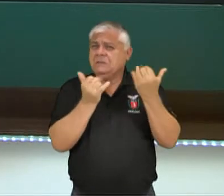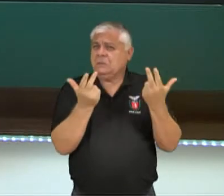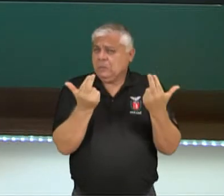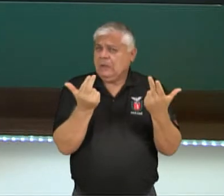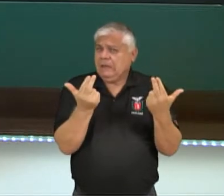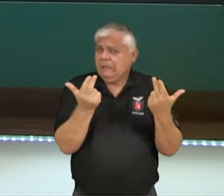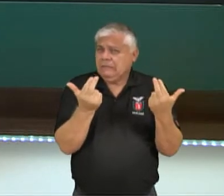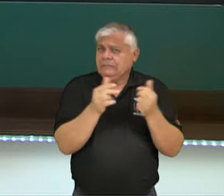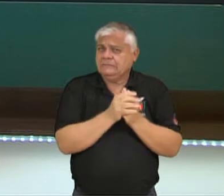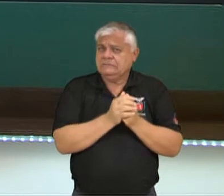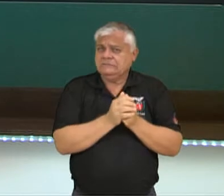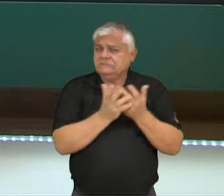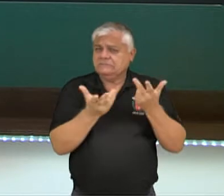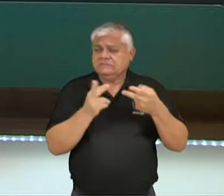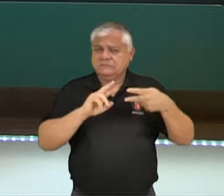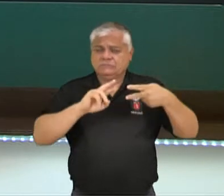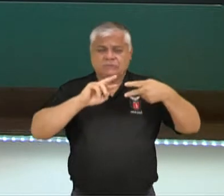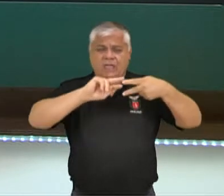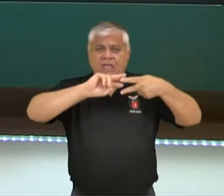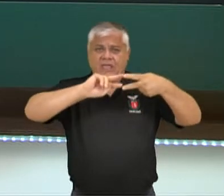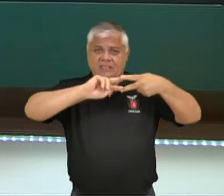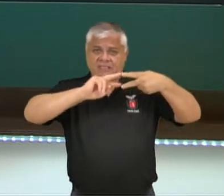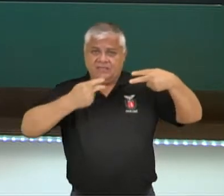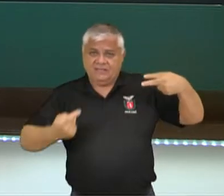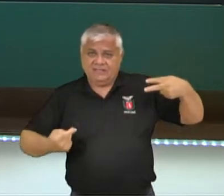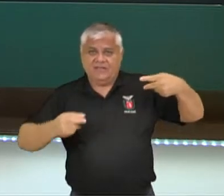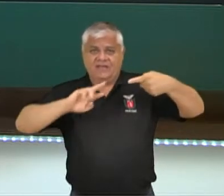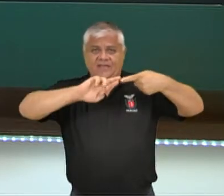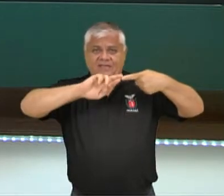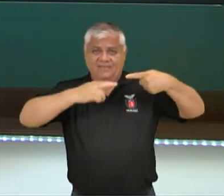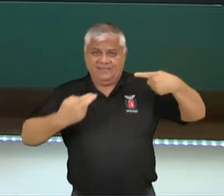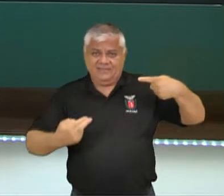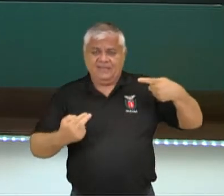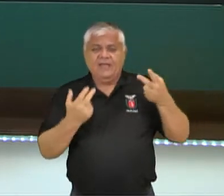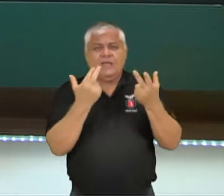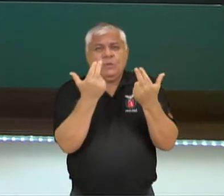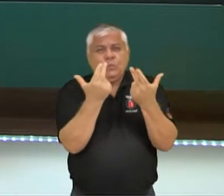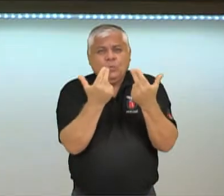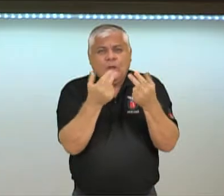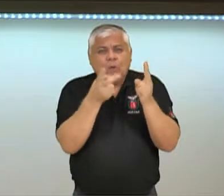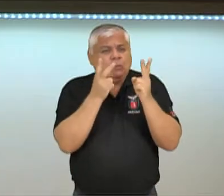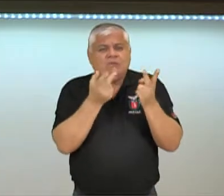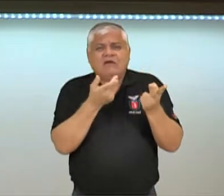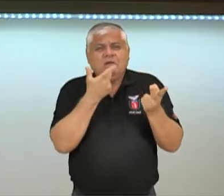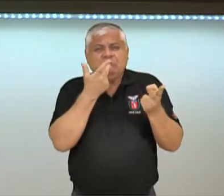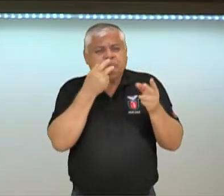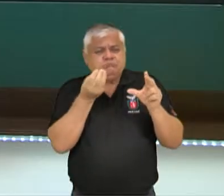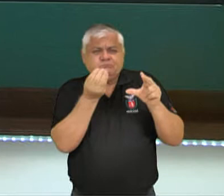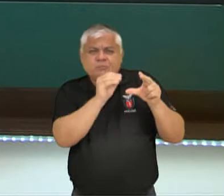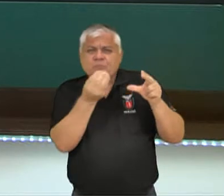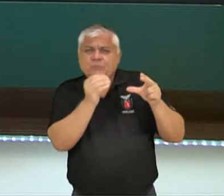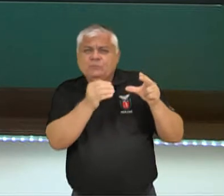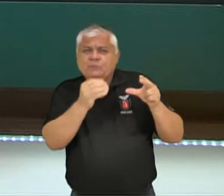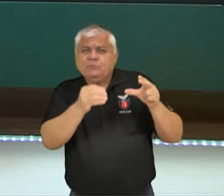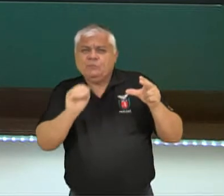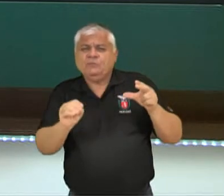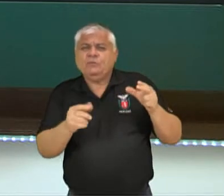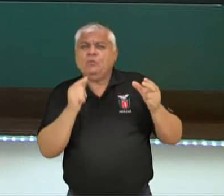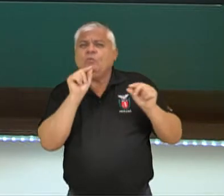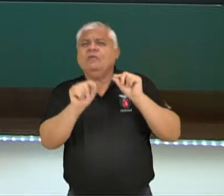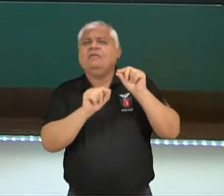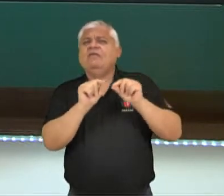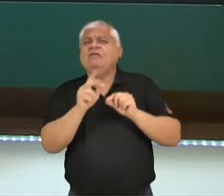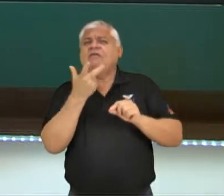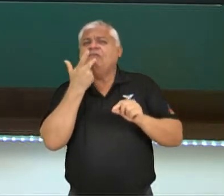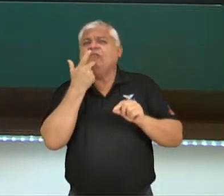língua. Então, não seria uma mudança de linguagem, né? Seria uma mudança de moléculas que falam a mesma língua. Que língua que é